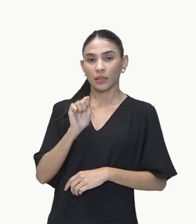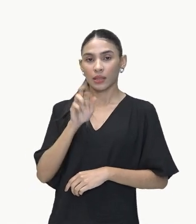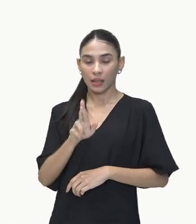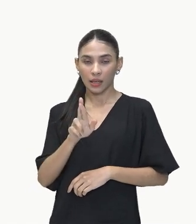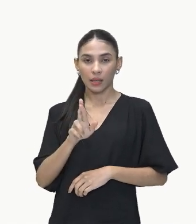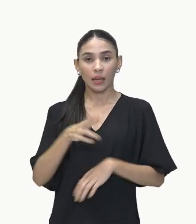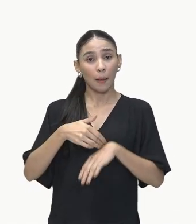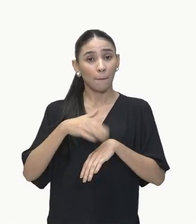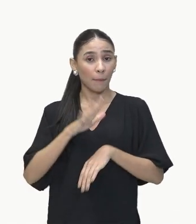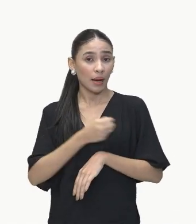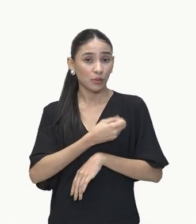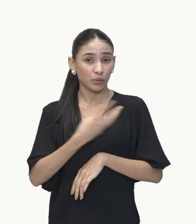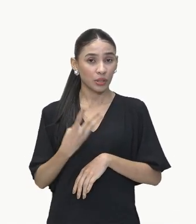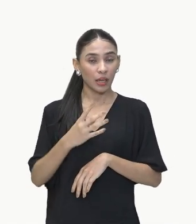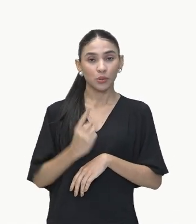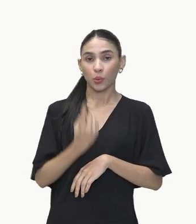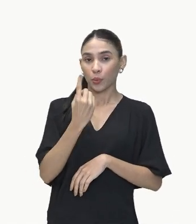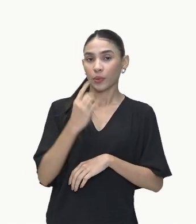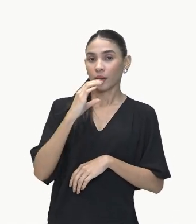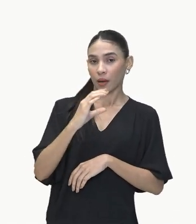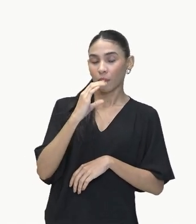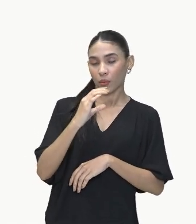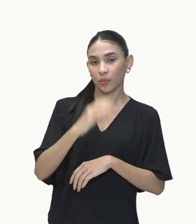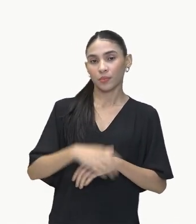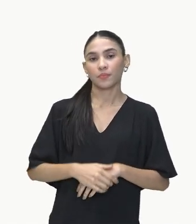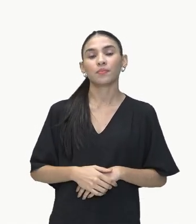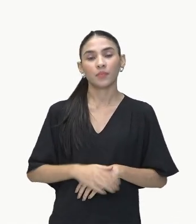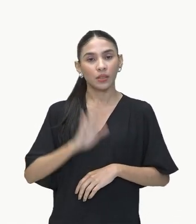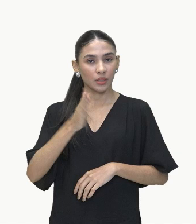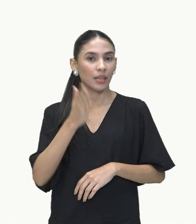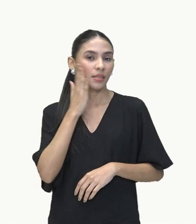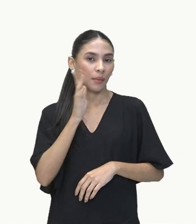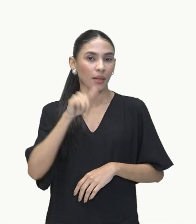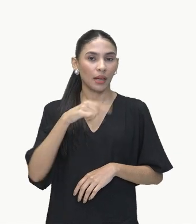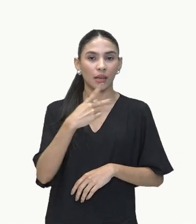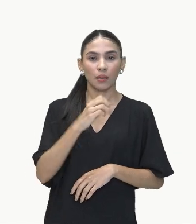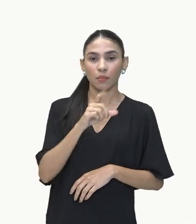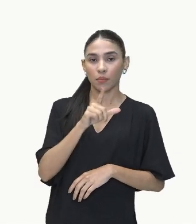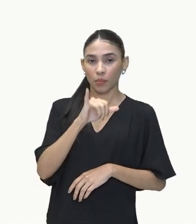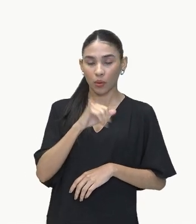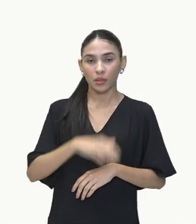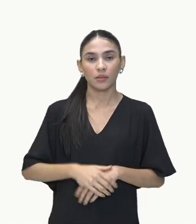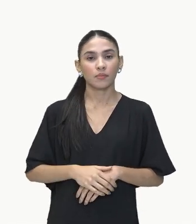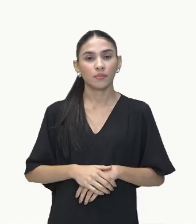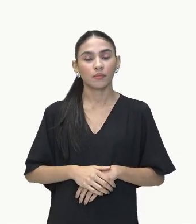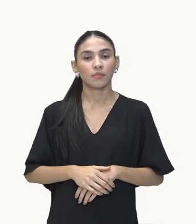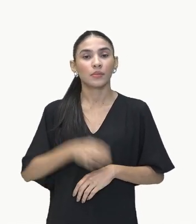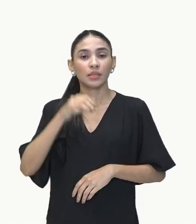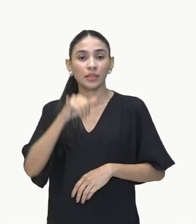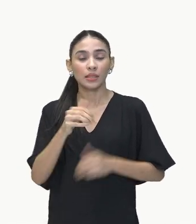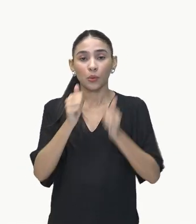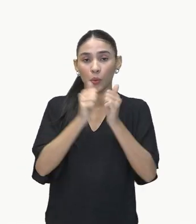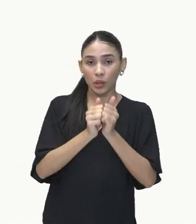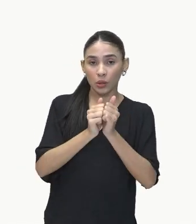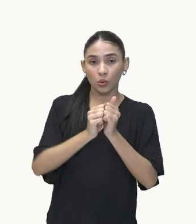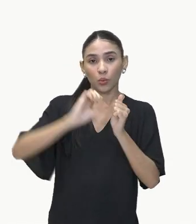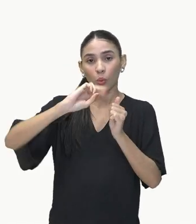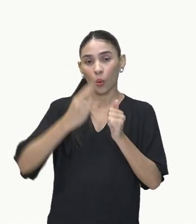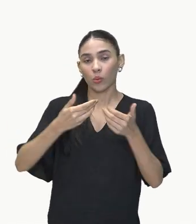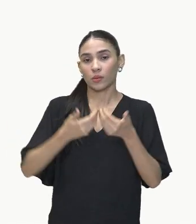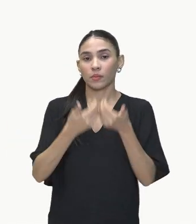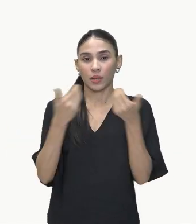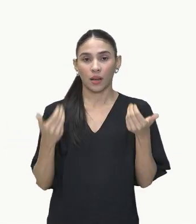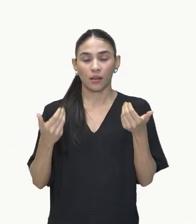um carbono, quer dizer, mais de um núcleo aromático, já sabe que é polinuclear. E basta dizer se eles estão unidos ou eles